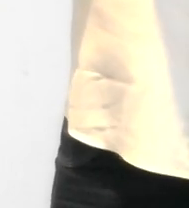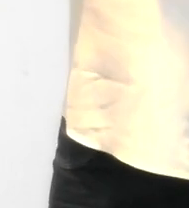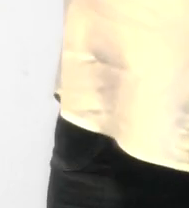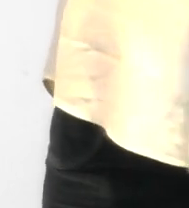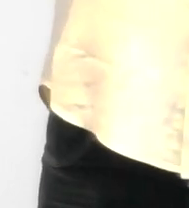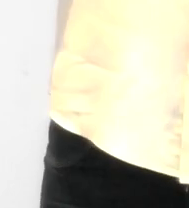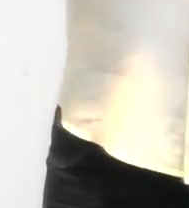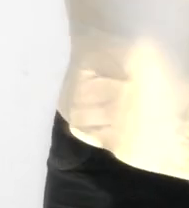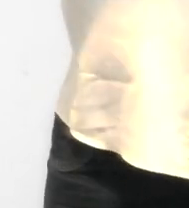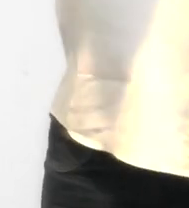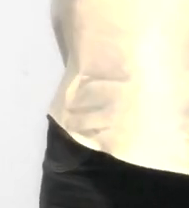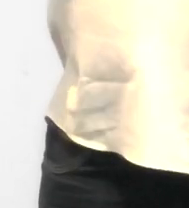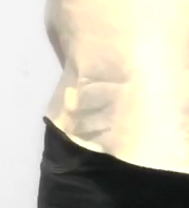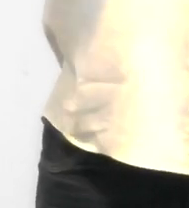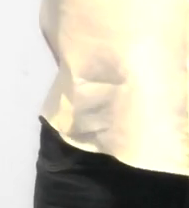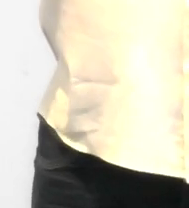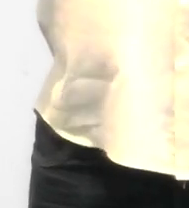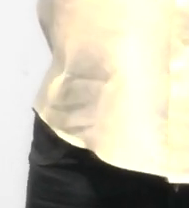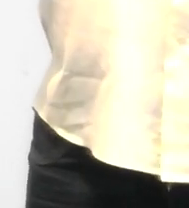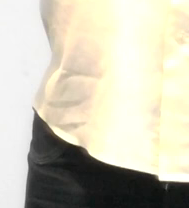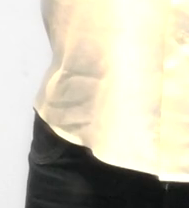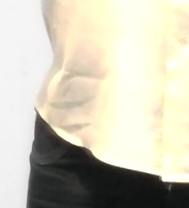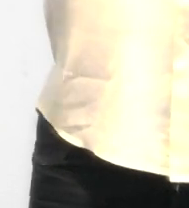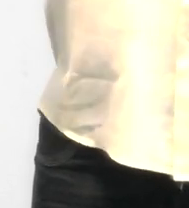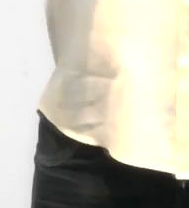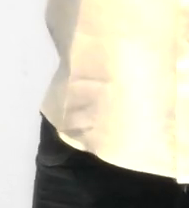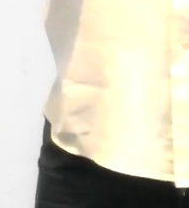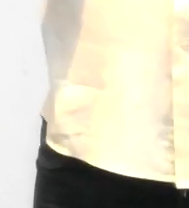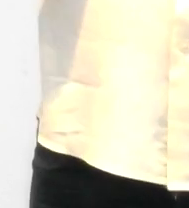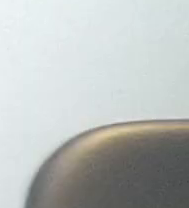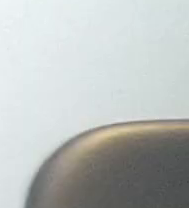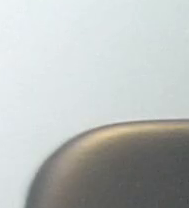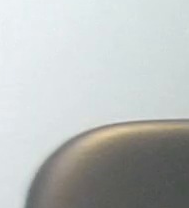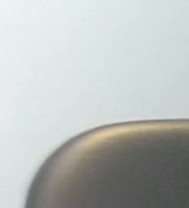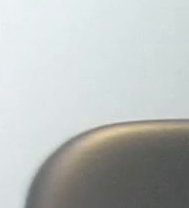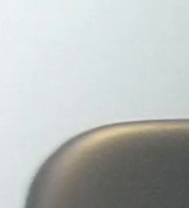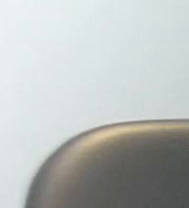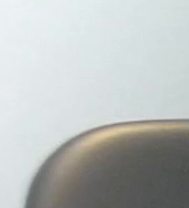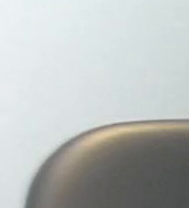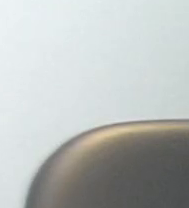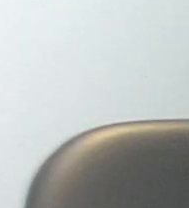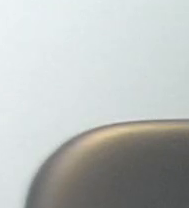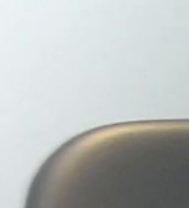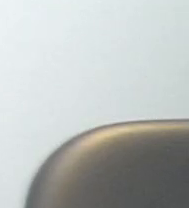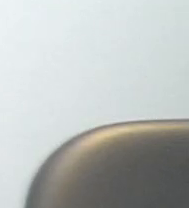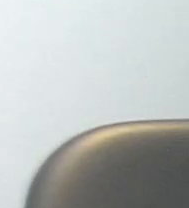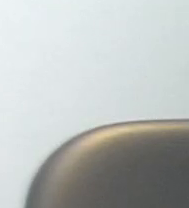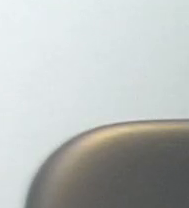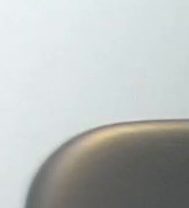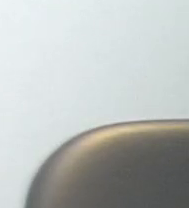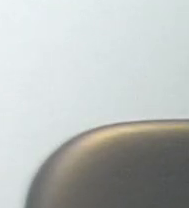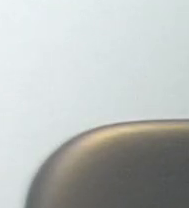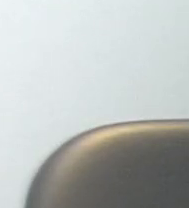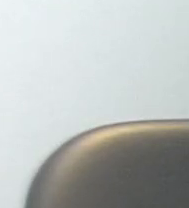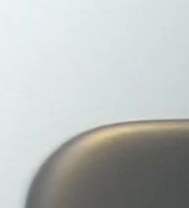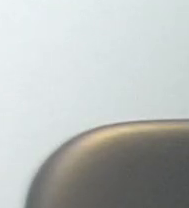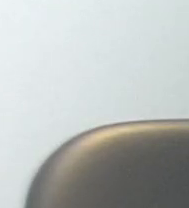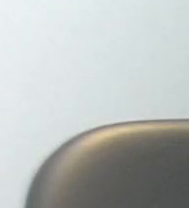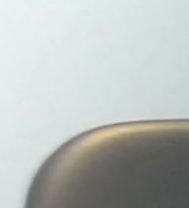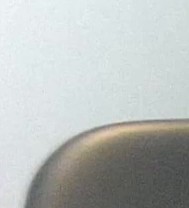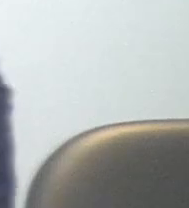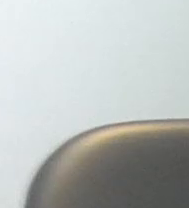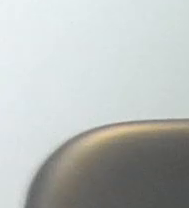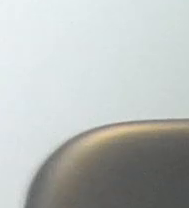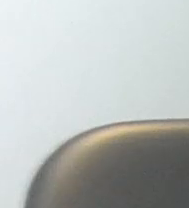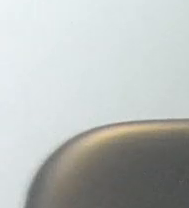discutimos crianças nós discutimos pais e também tem uma coisa né tá a impressão que a gente tá pedindo PR fazer a terapia como se fosse uma coisa boa